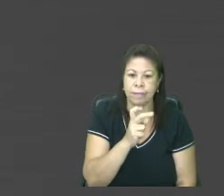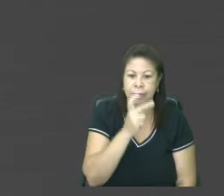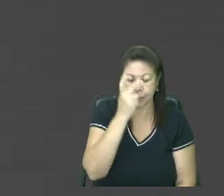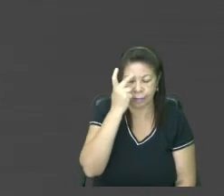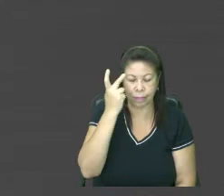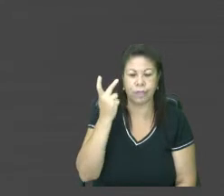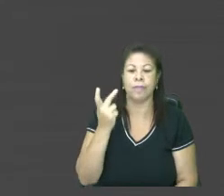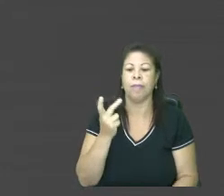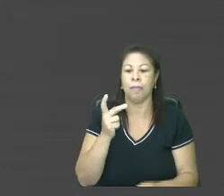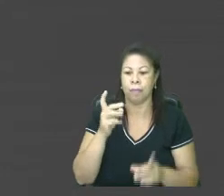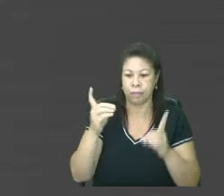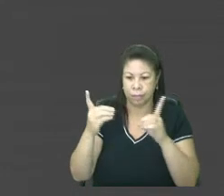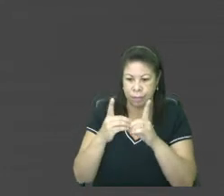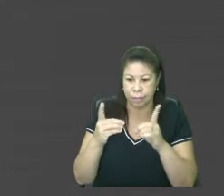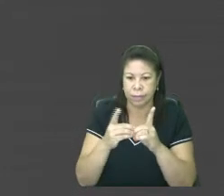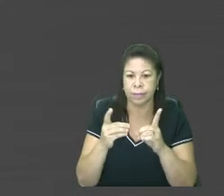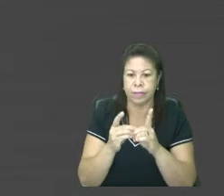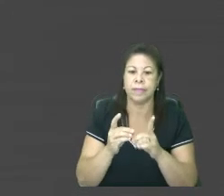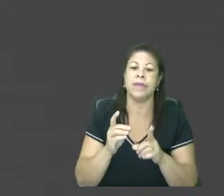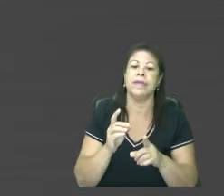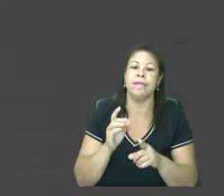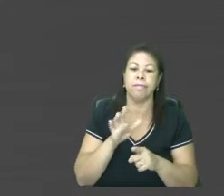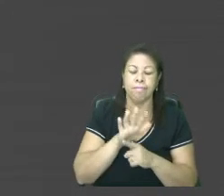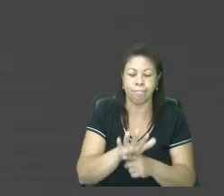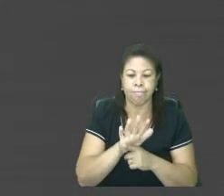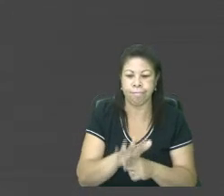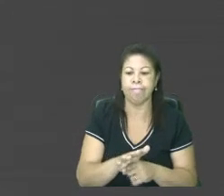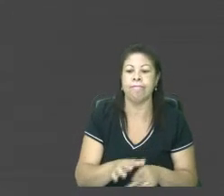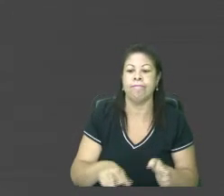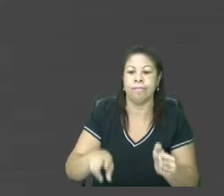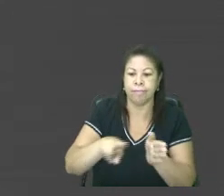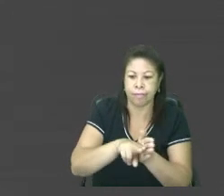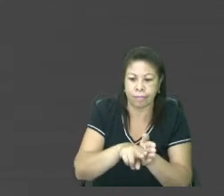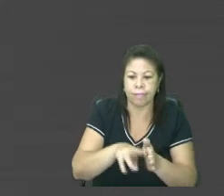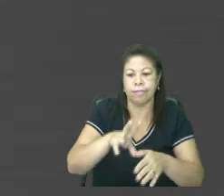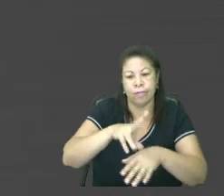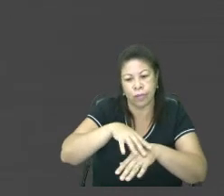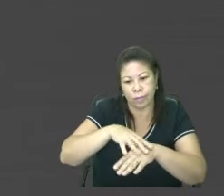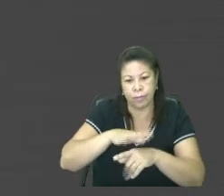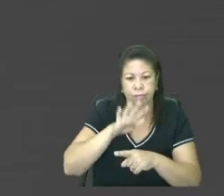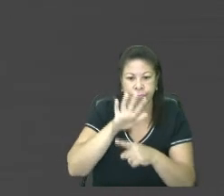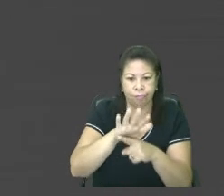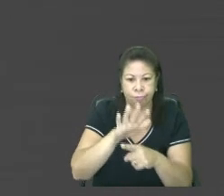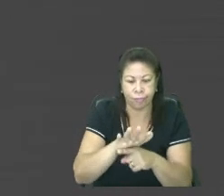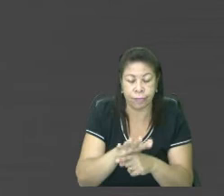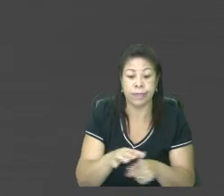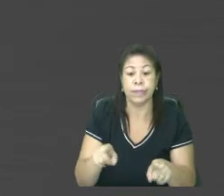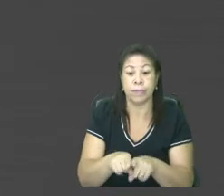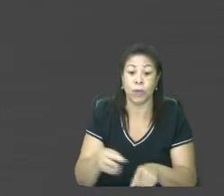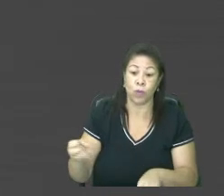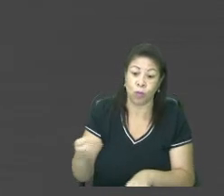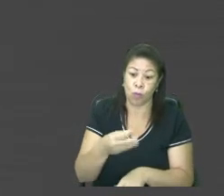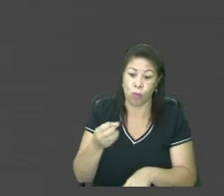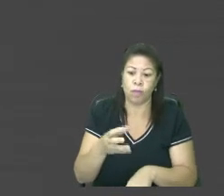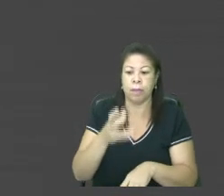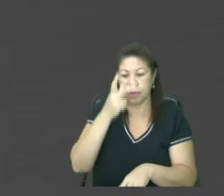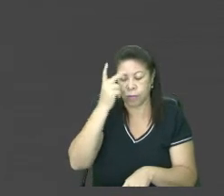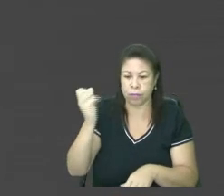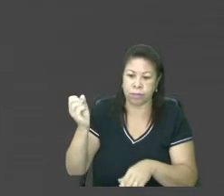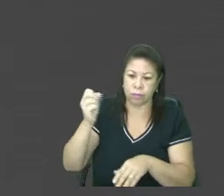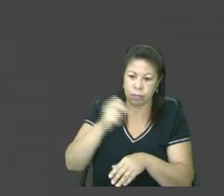em dezembro de 21, no caso. 16 pacientes novos foram admitidos nesse período,